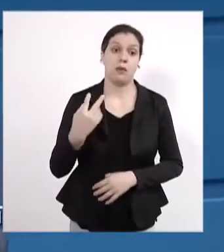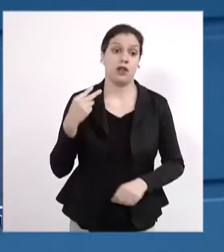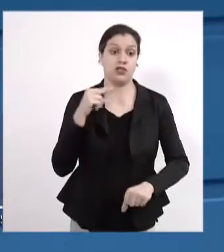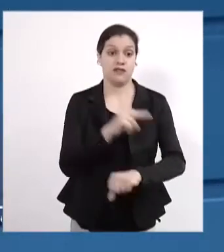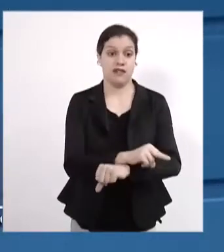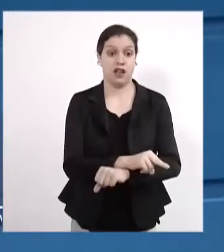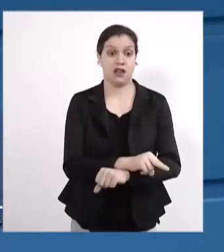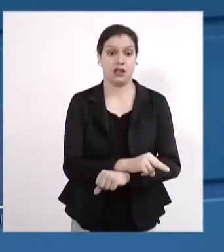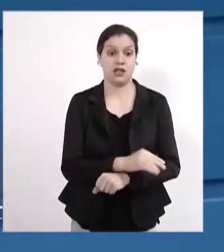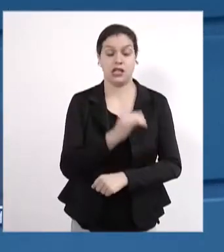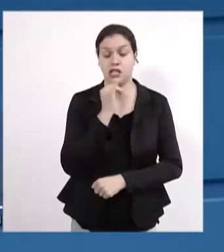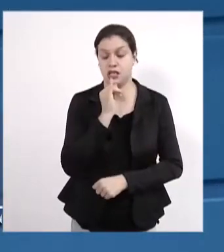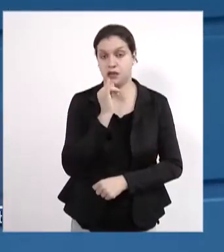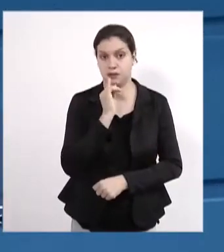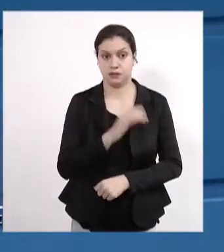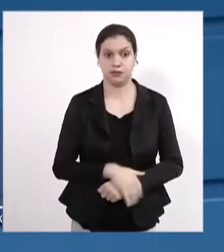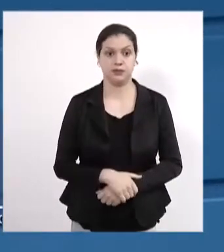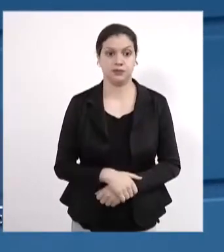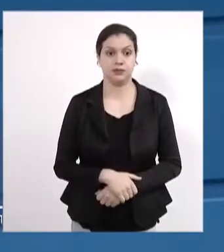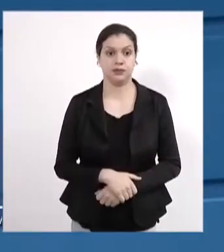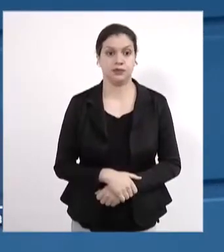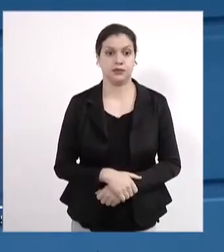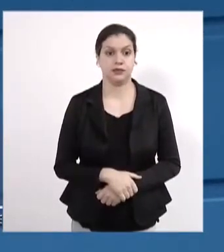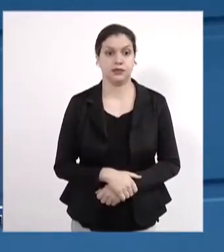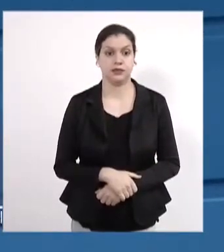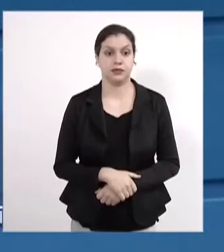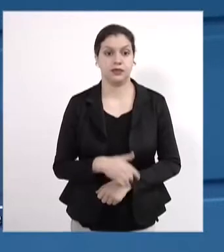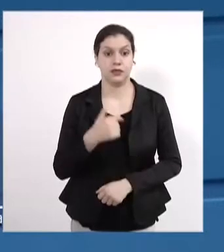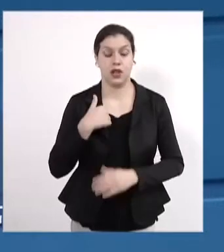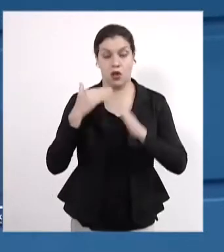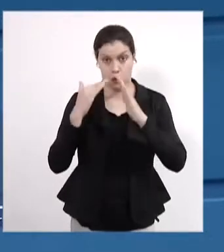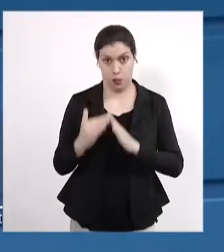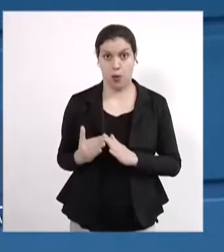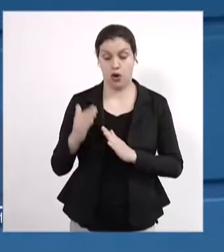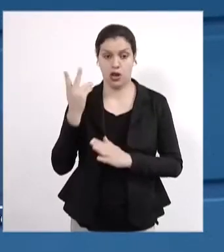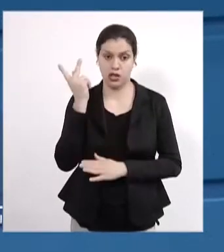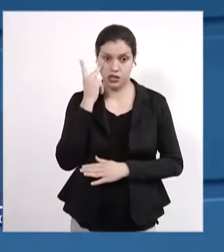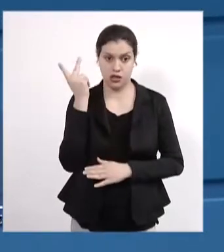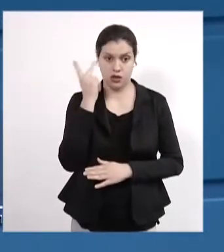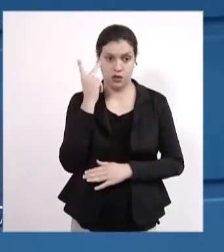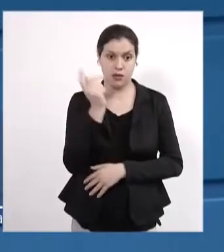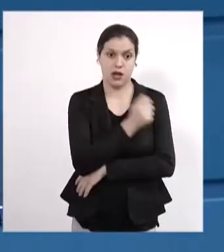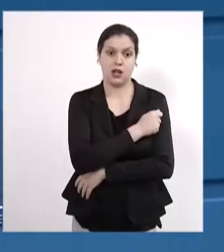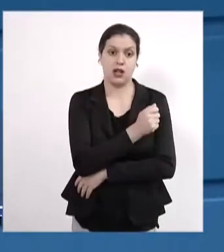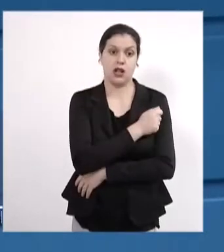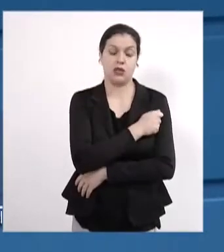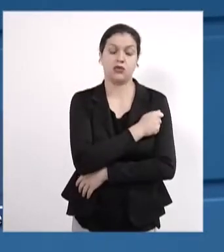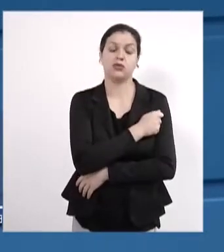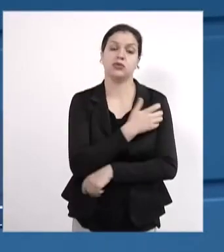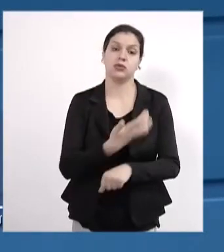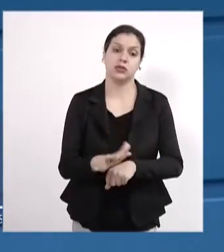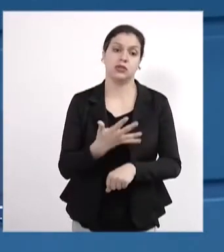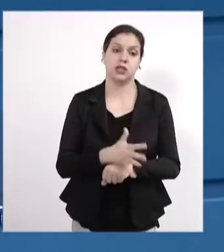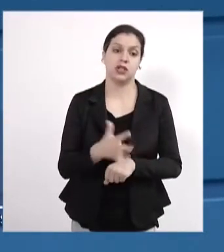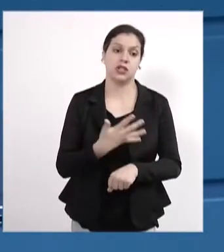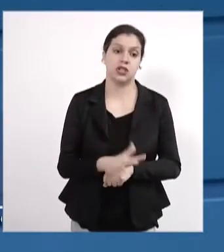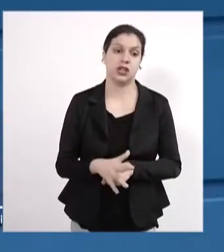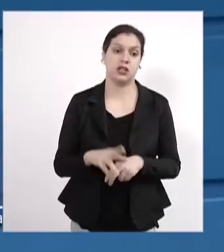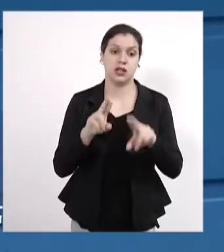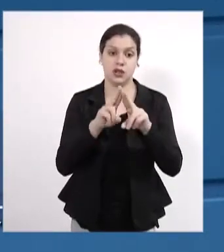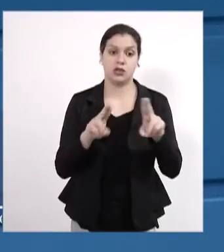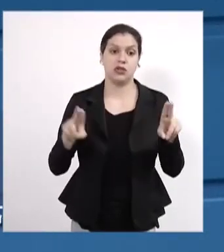Até porque, se fizer uma reflexão, eu morei em São Paulo, fui aluno, fui estagiário da